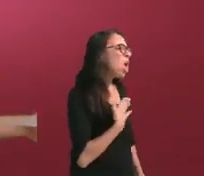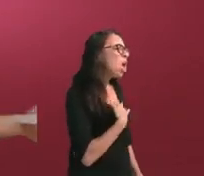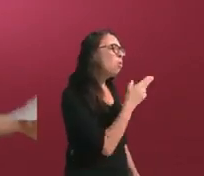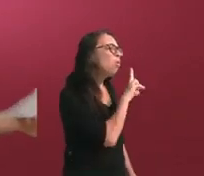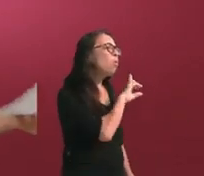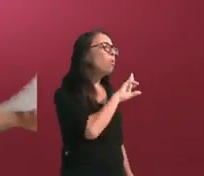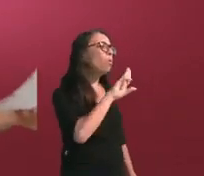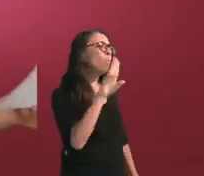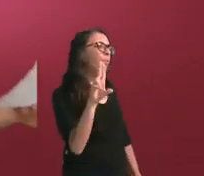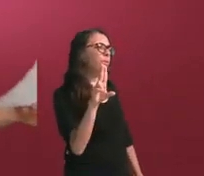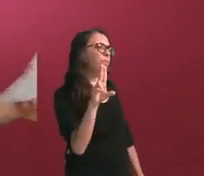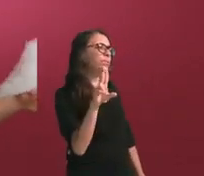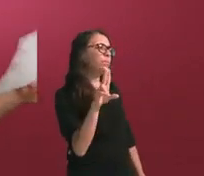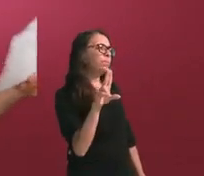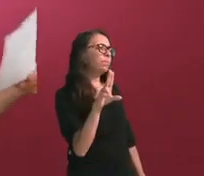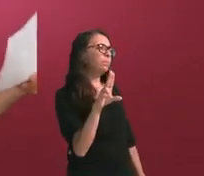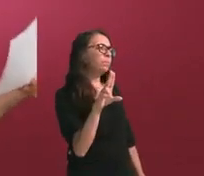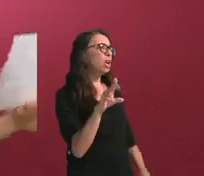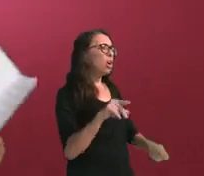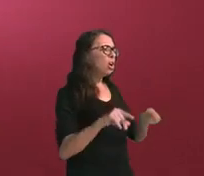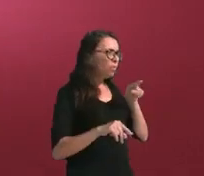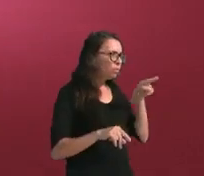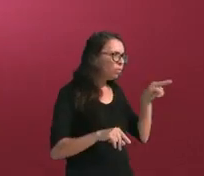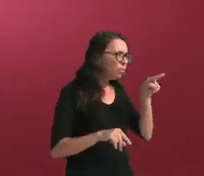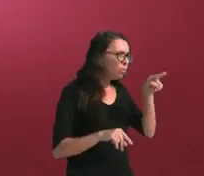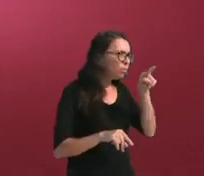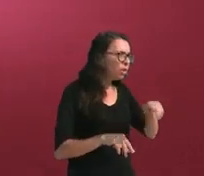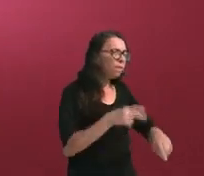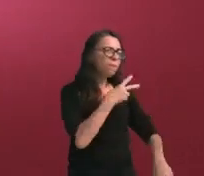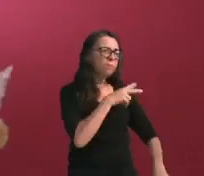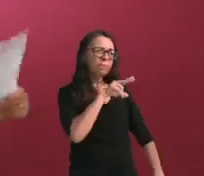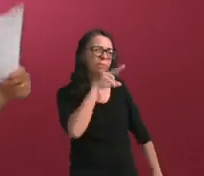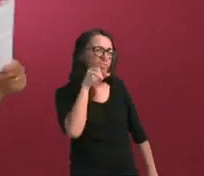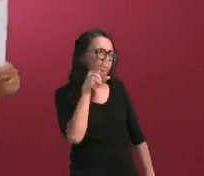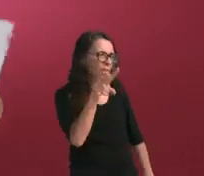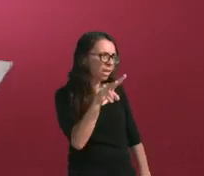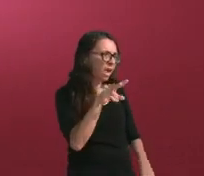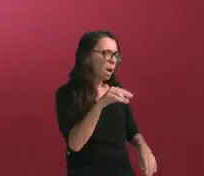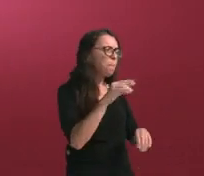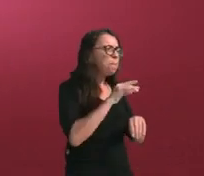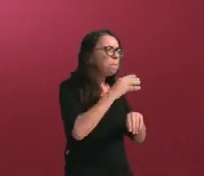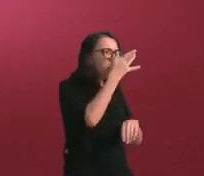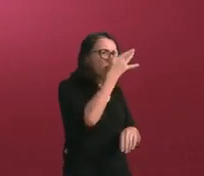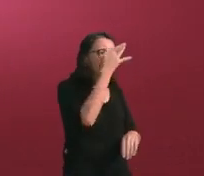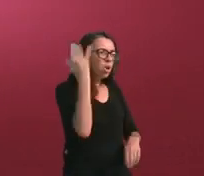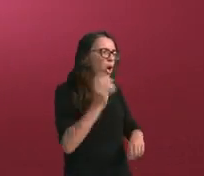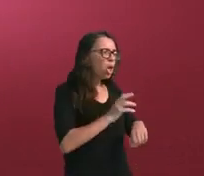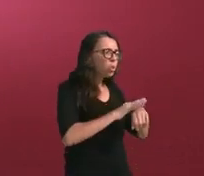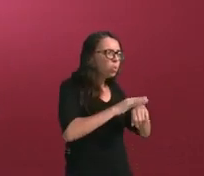propagado. As pessoas têm que ver os sinais e maravilhas do meu